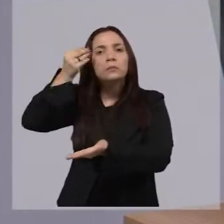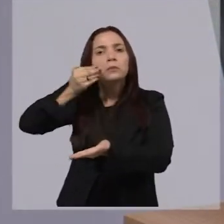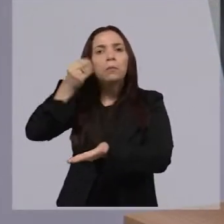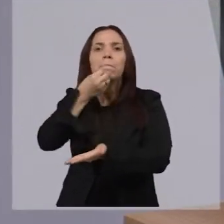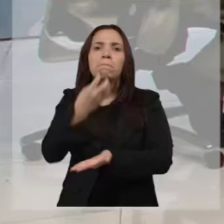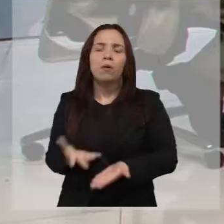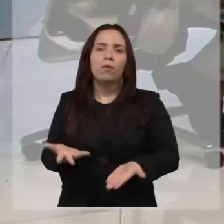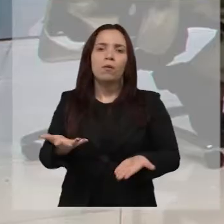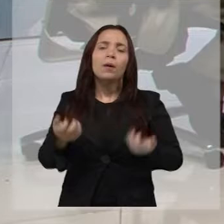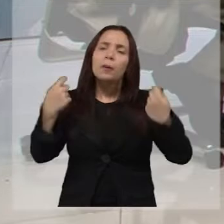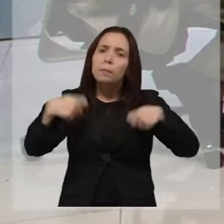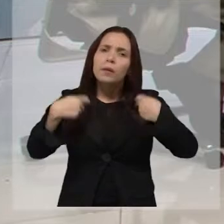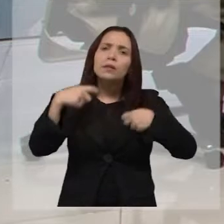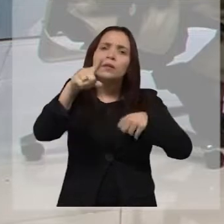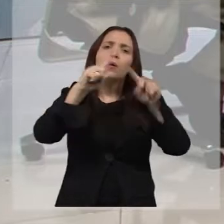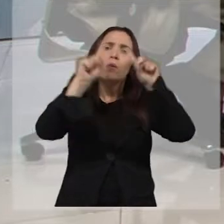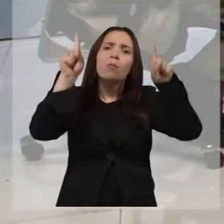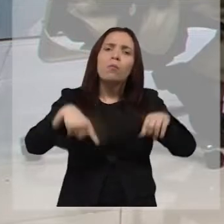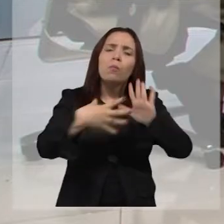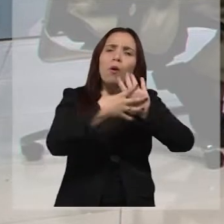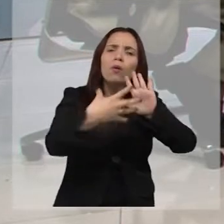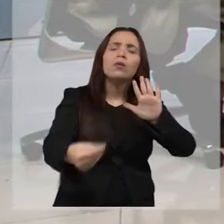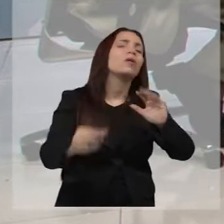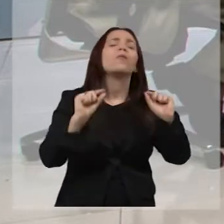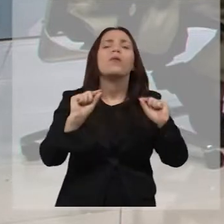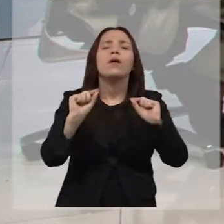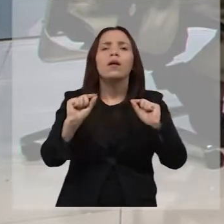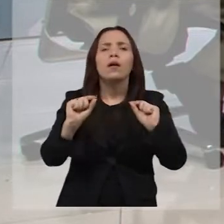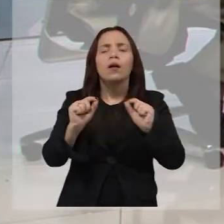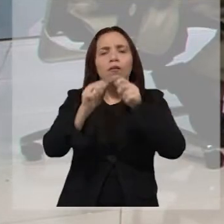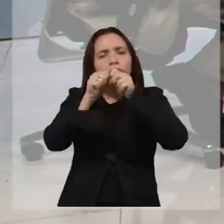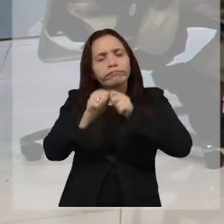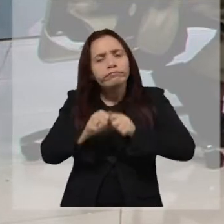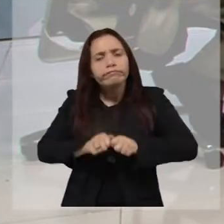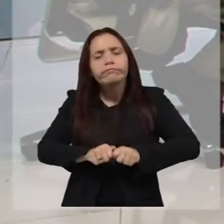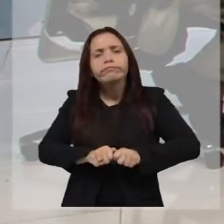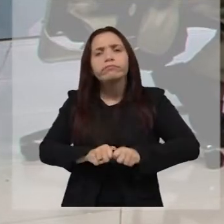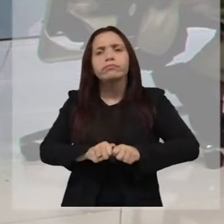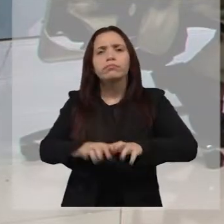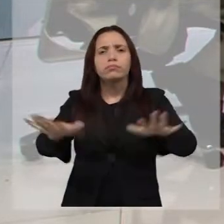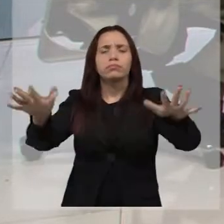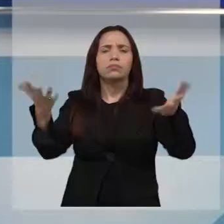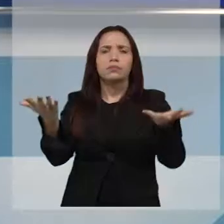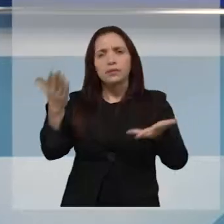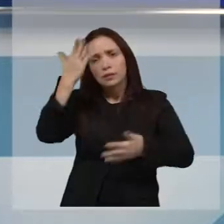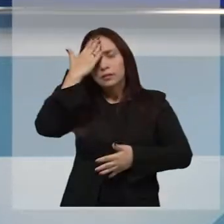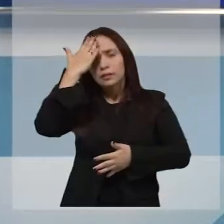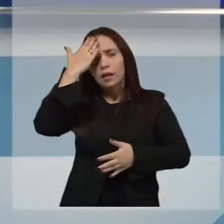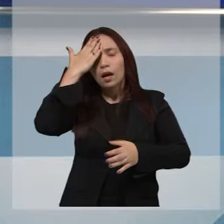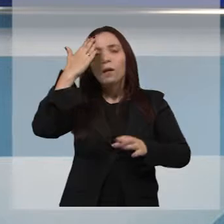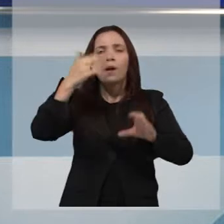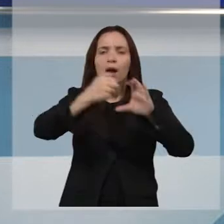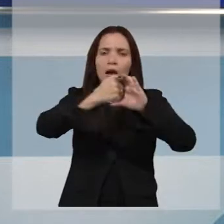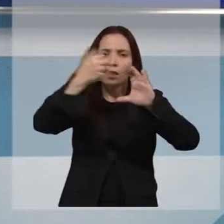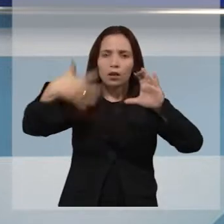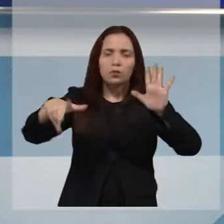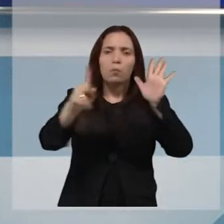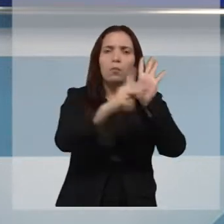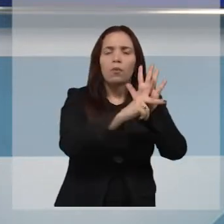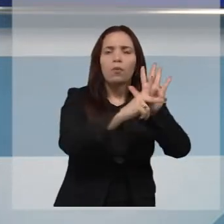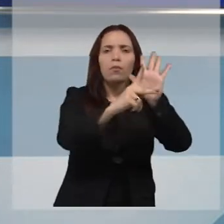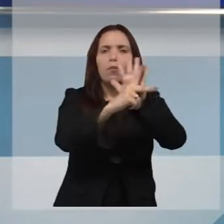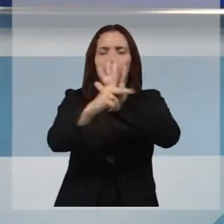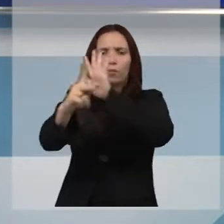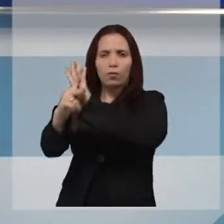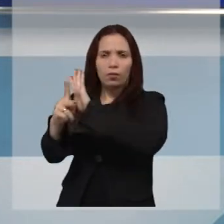comprovada. Basta que este modelo seja aplicado, obviamente, conforme a característica de cada